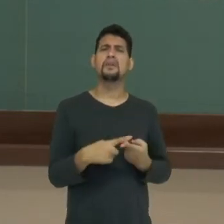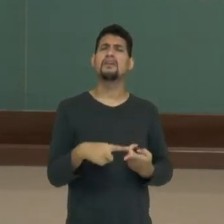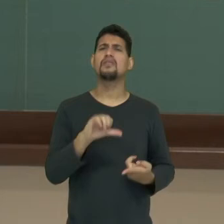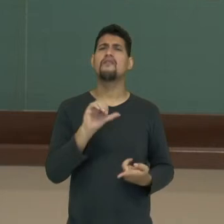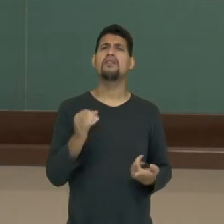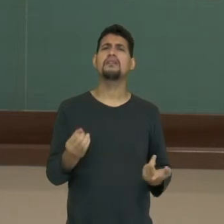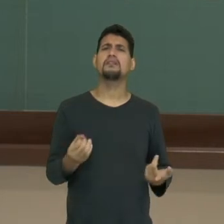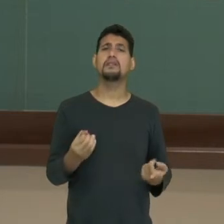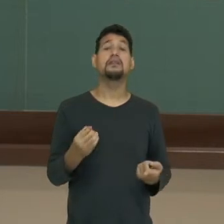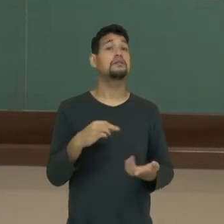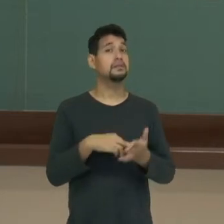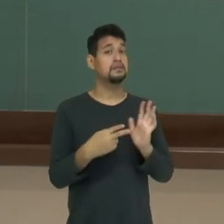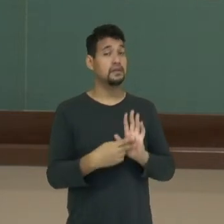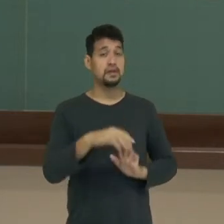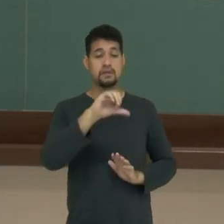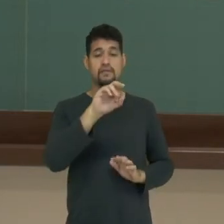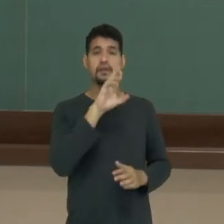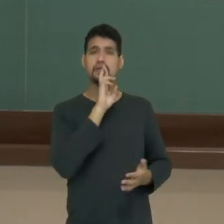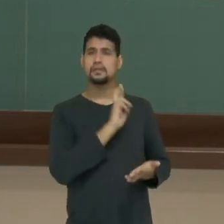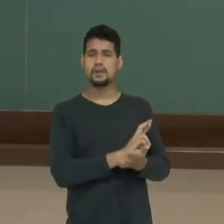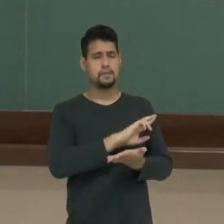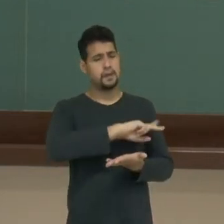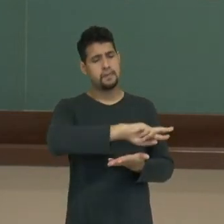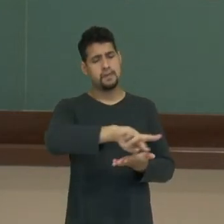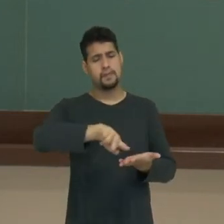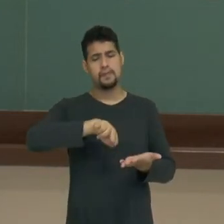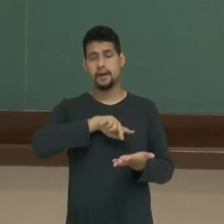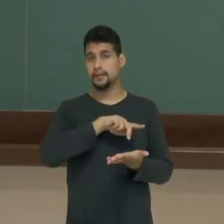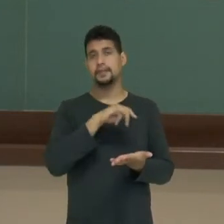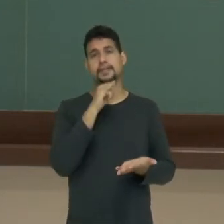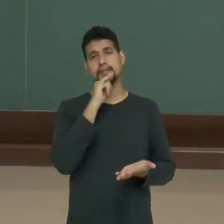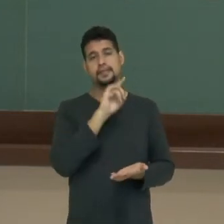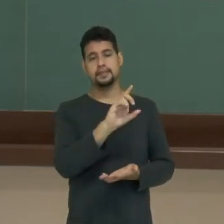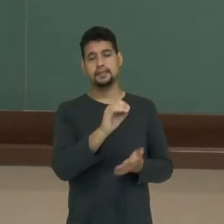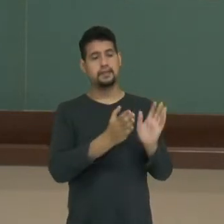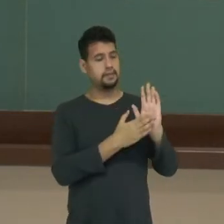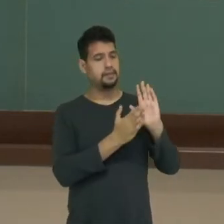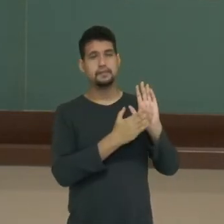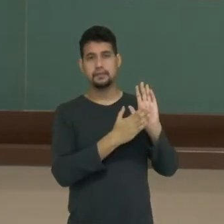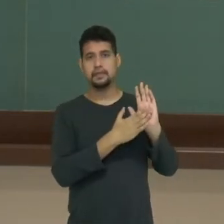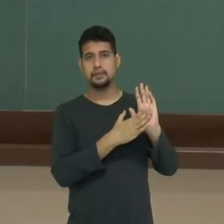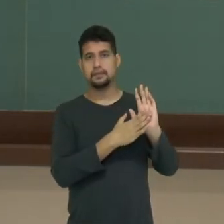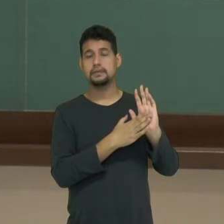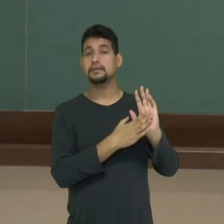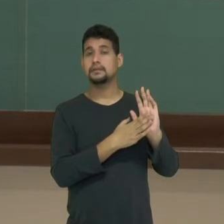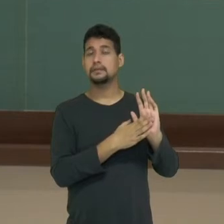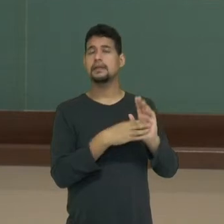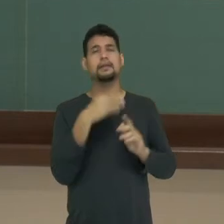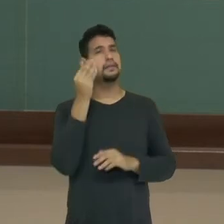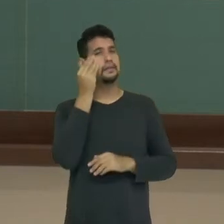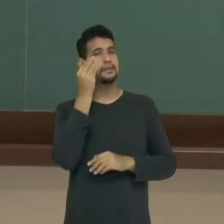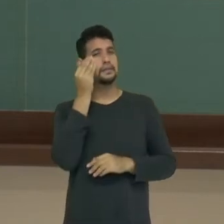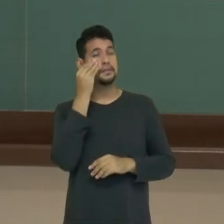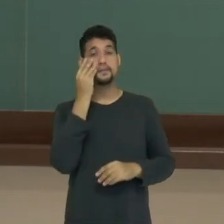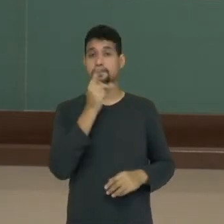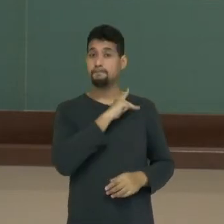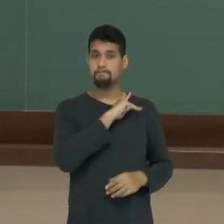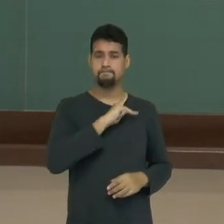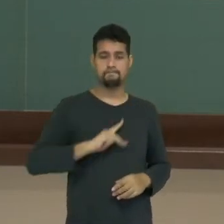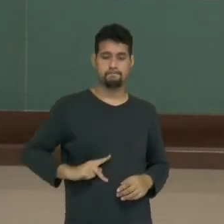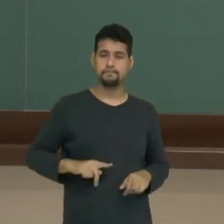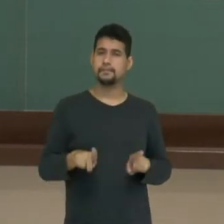tenho 90 resultados possíveis para 10 candidatos concorrendo à presidência